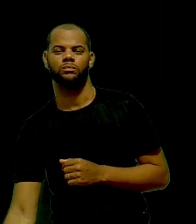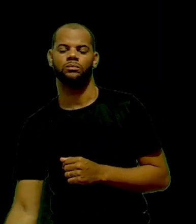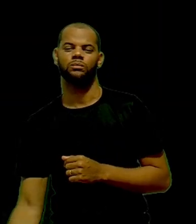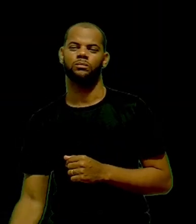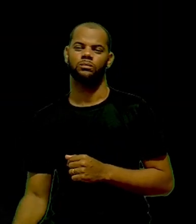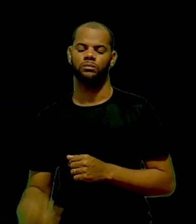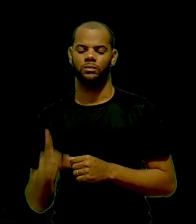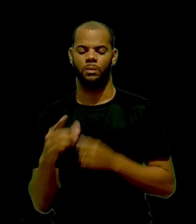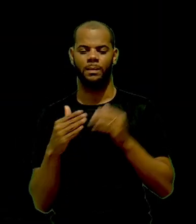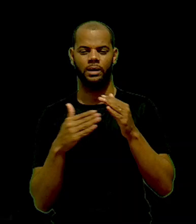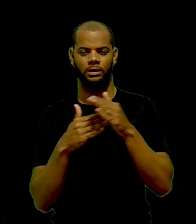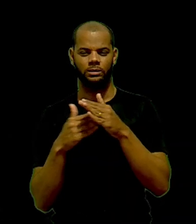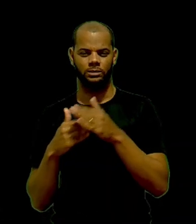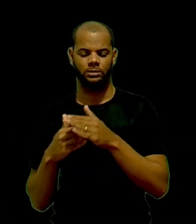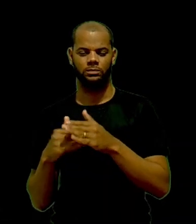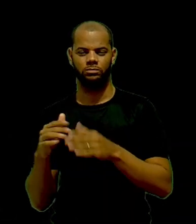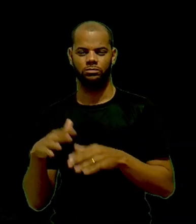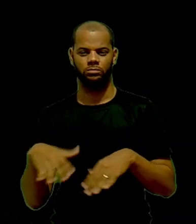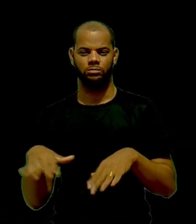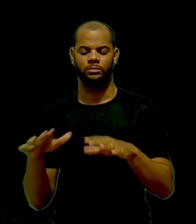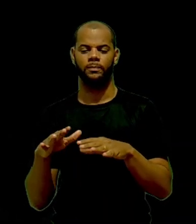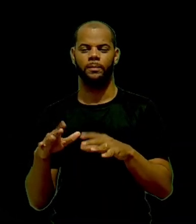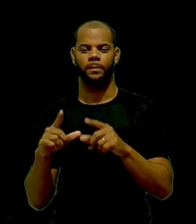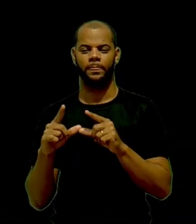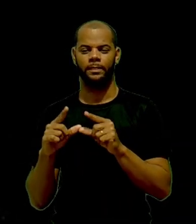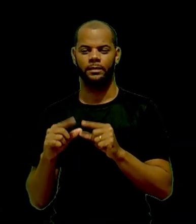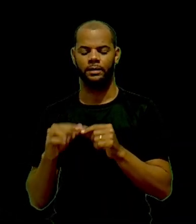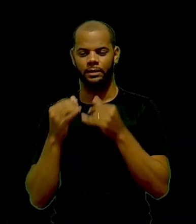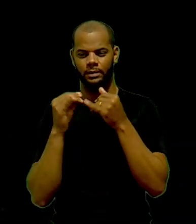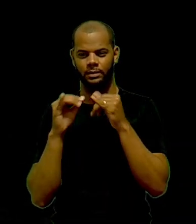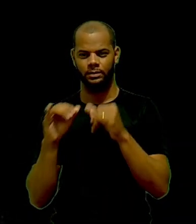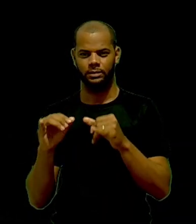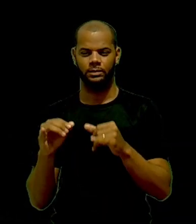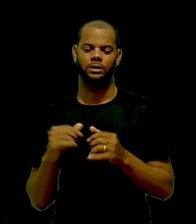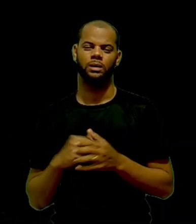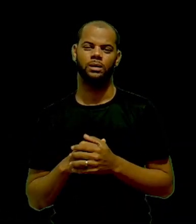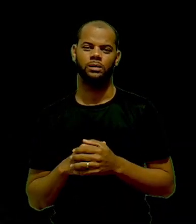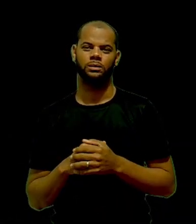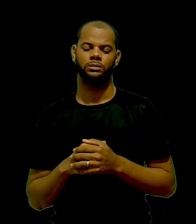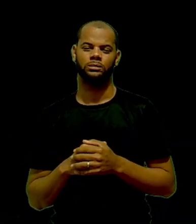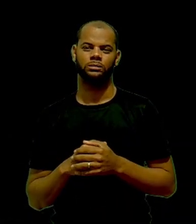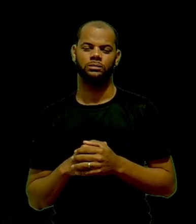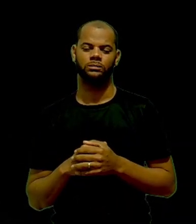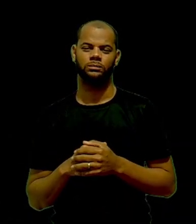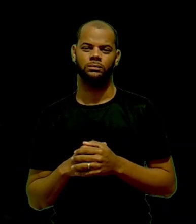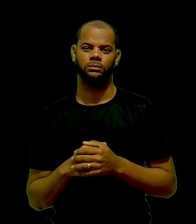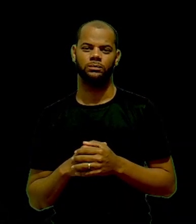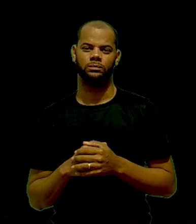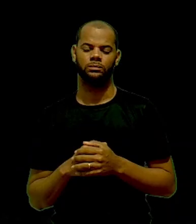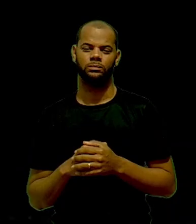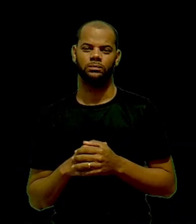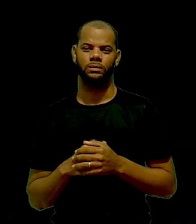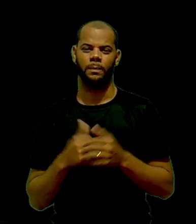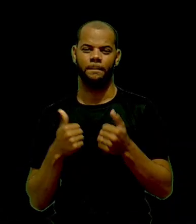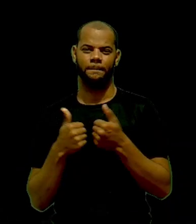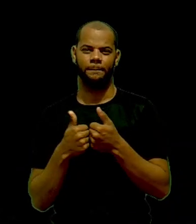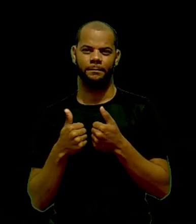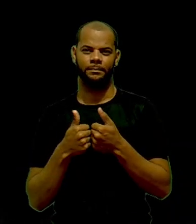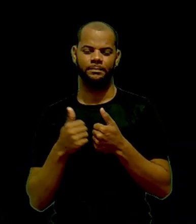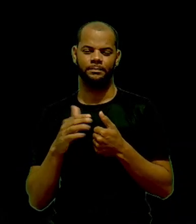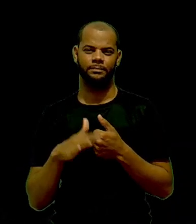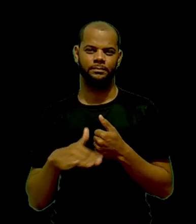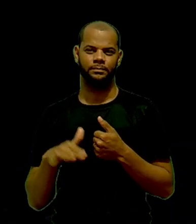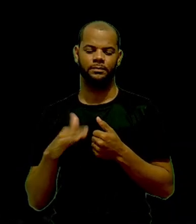restrição para o setor elétrico. Diminui a sobrecarga da rede elétrica. Por ser colocado próximo à carga,